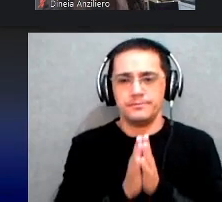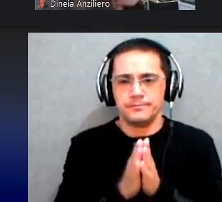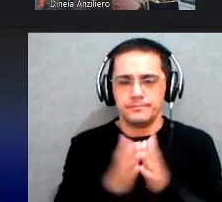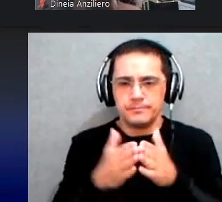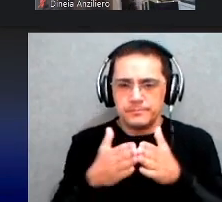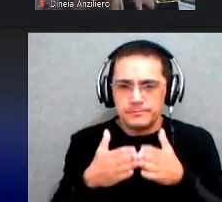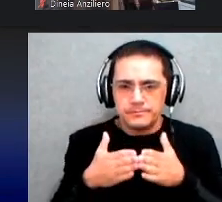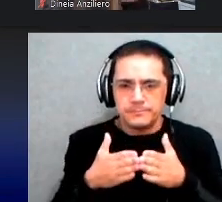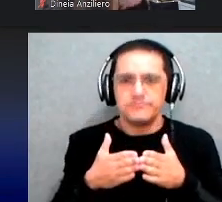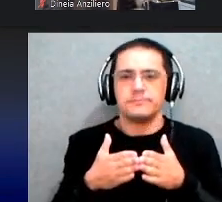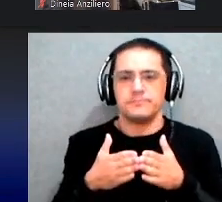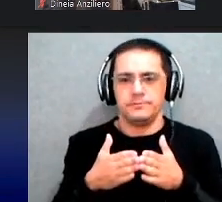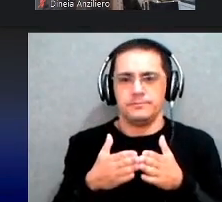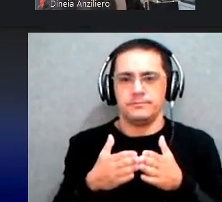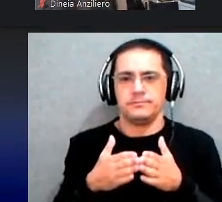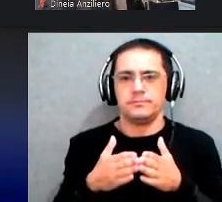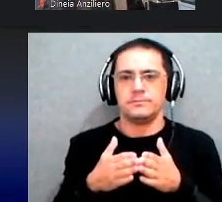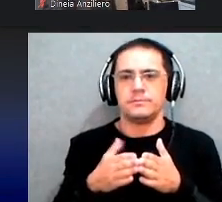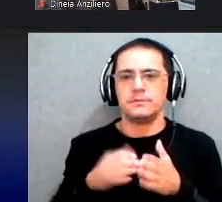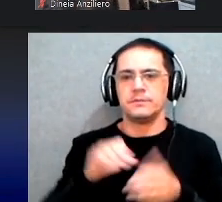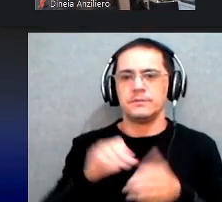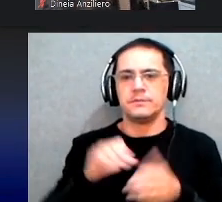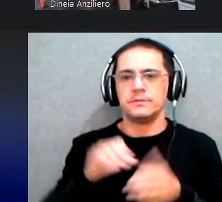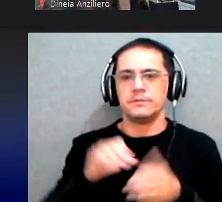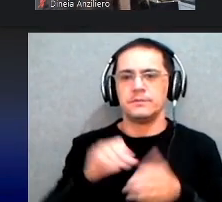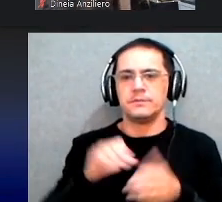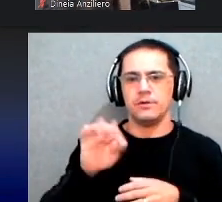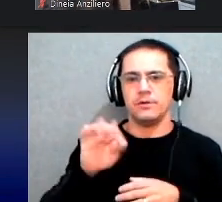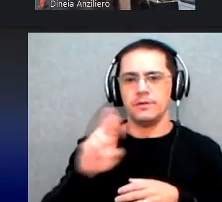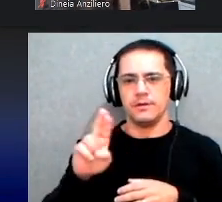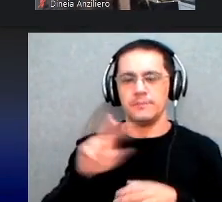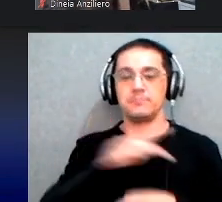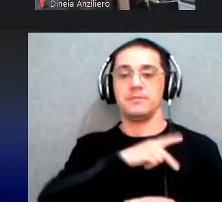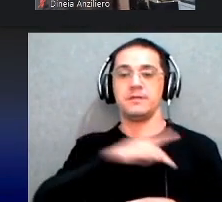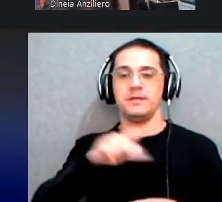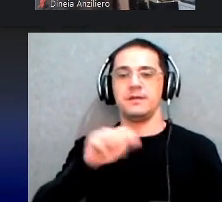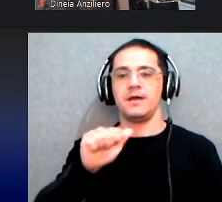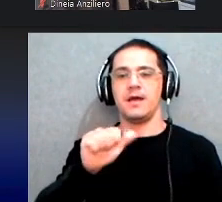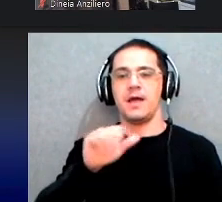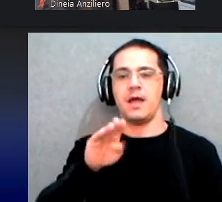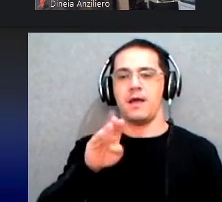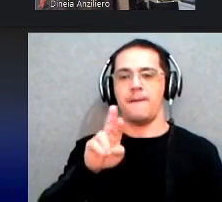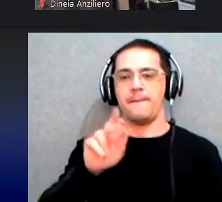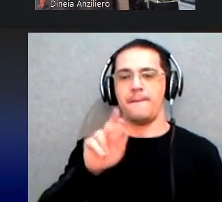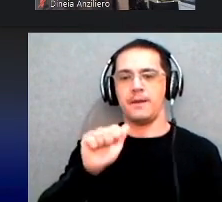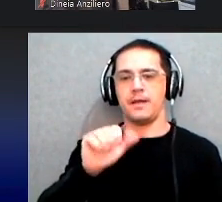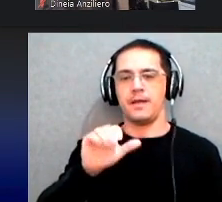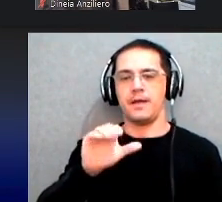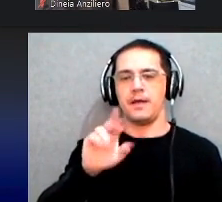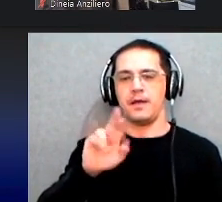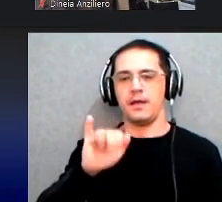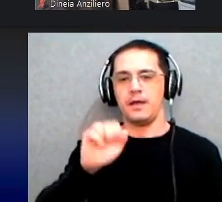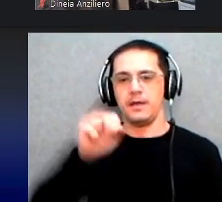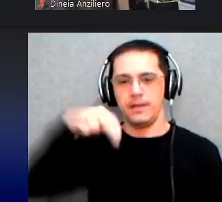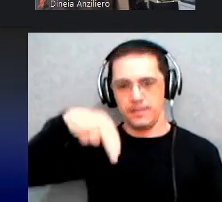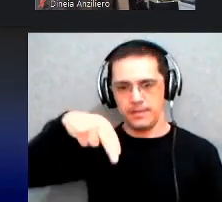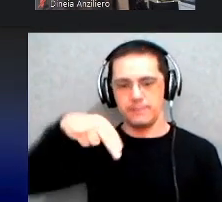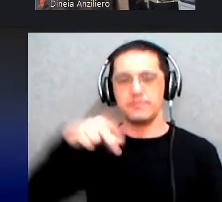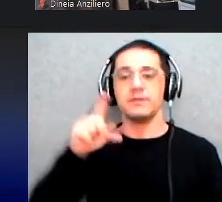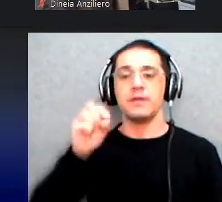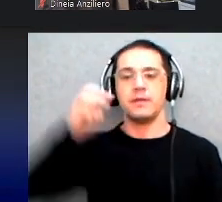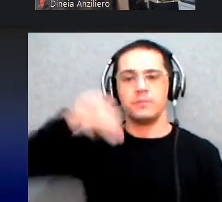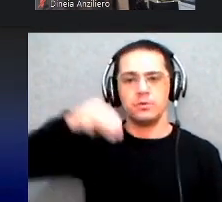doutor Rácio Potter, presidente da Abracrim, para que em 10 minutos se manifeste como